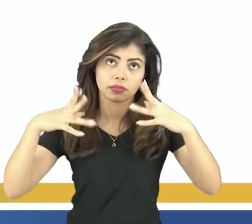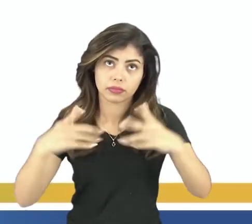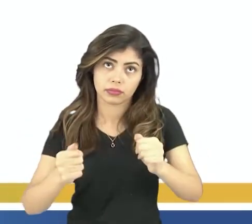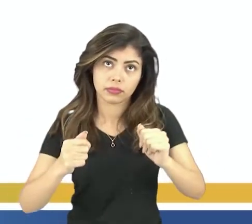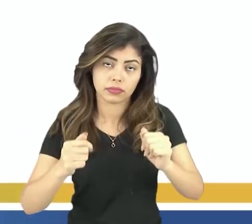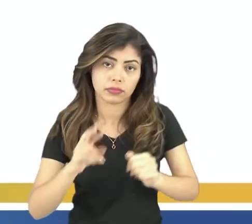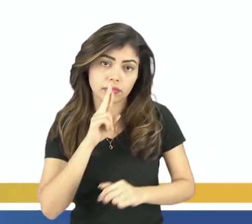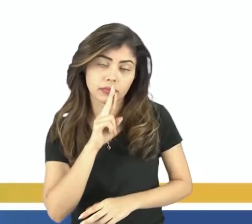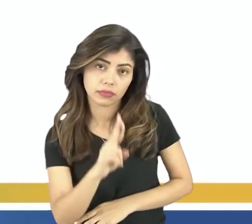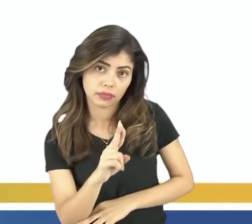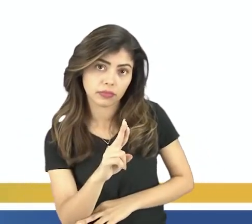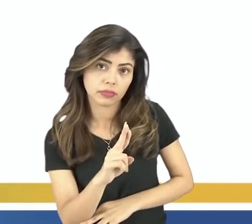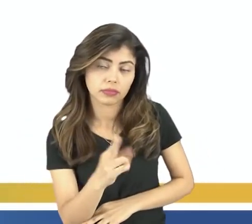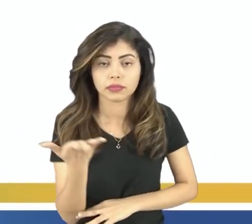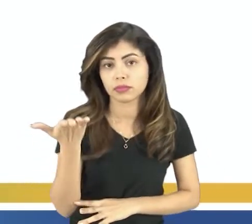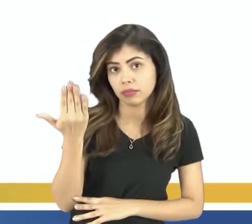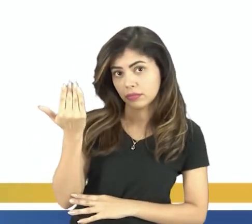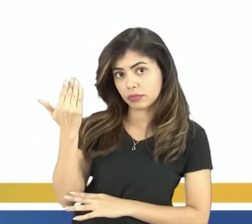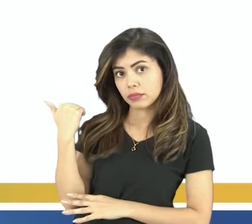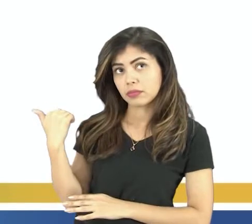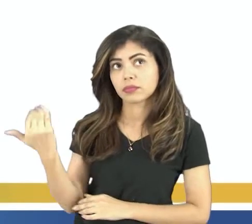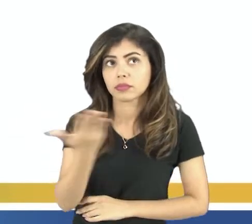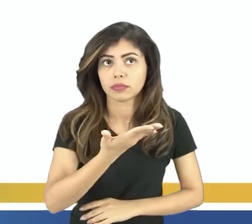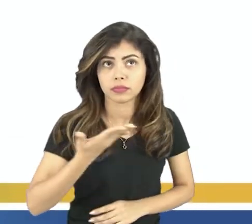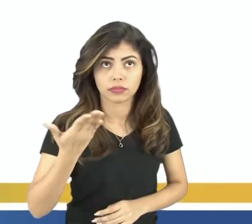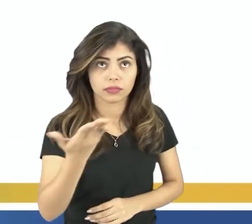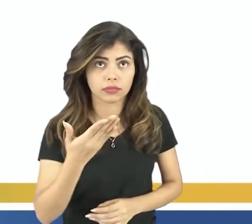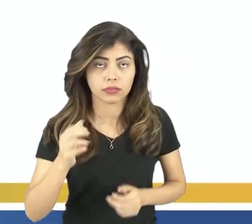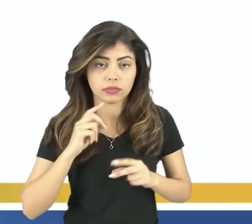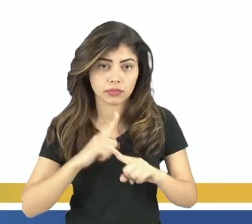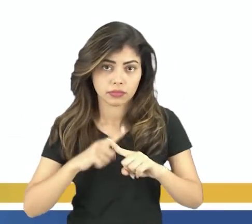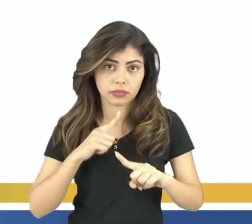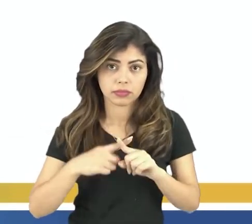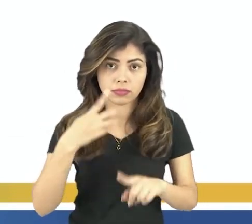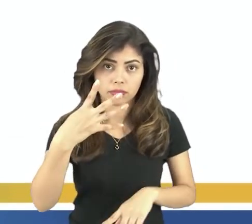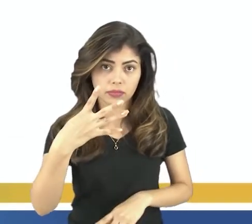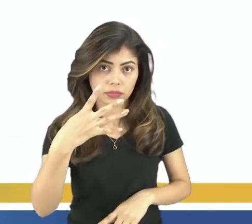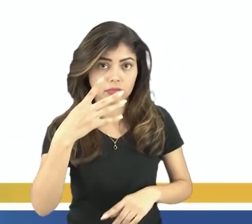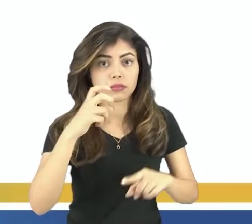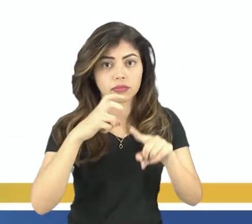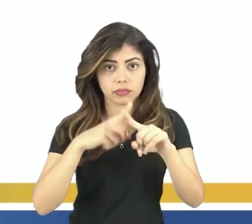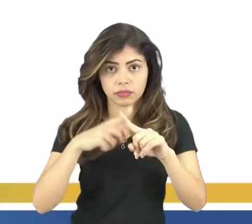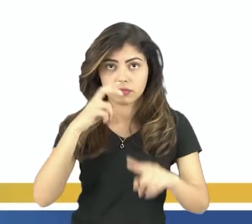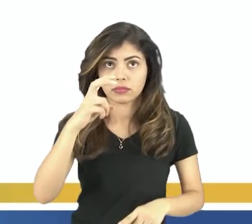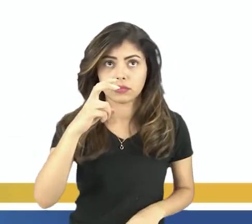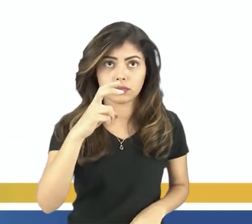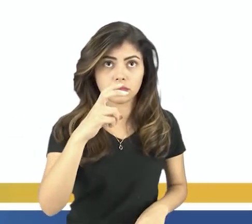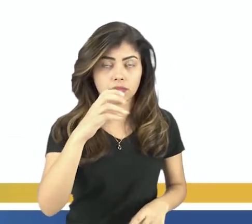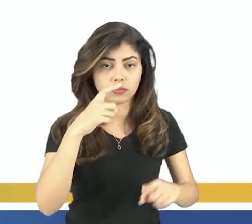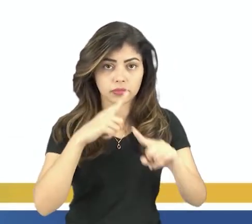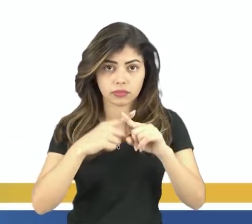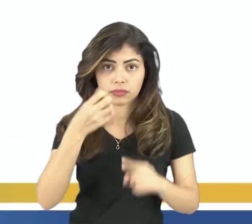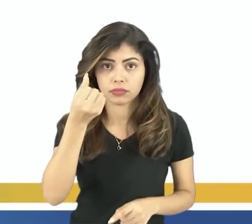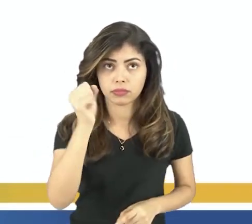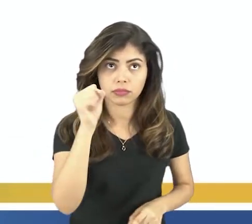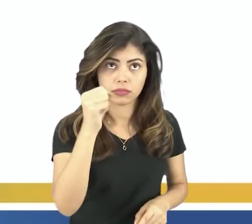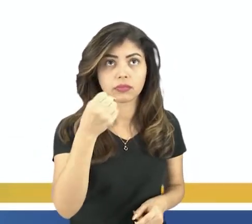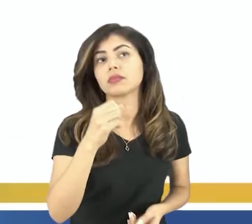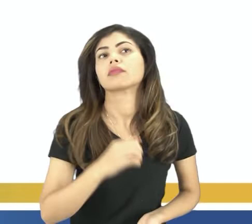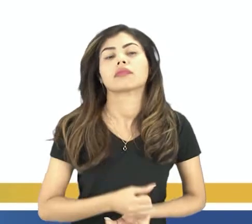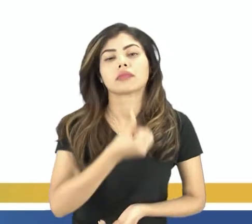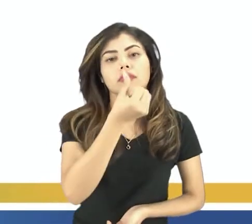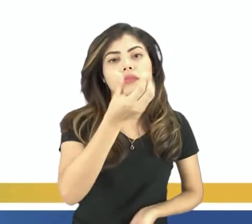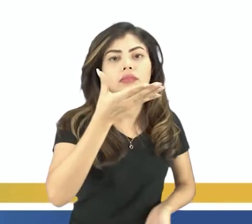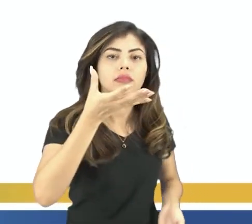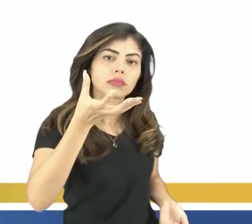todos os valores que estão antes dessa base 10 na potência. Pode multiplicar 4 vezes 5 vezes 8. A gente vai ter o valor